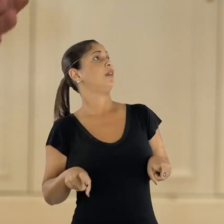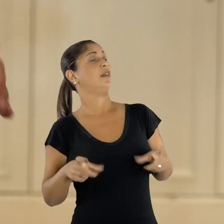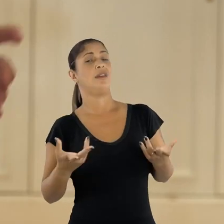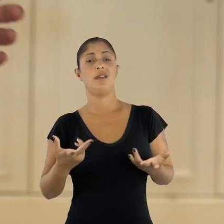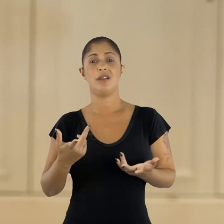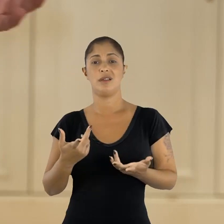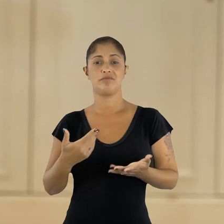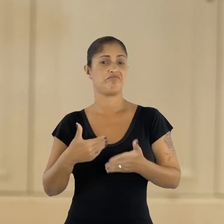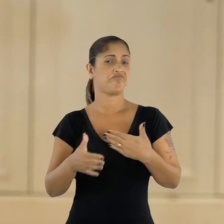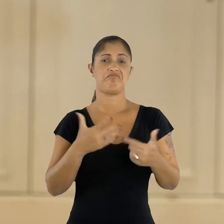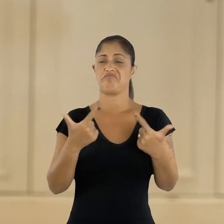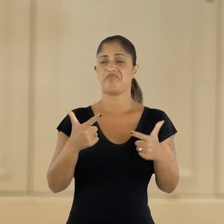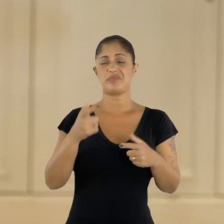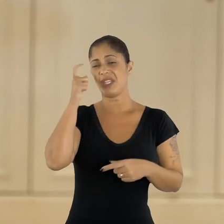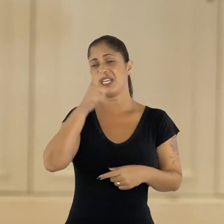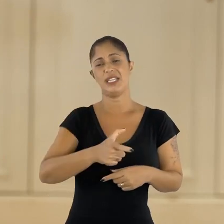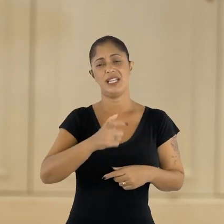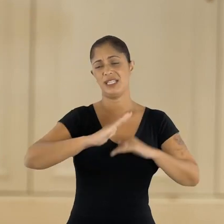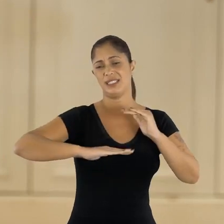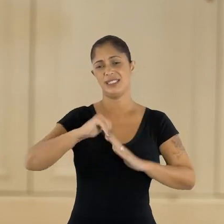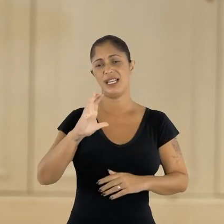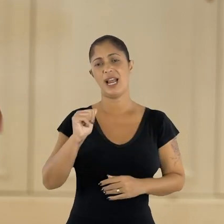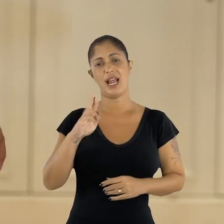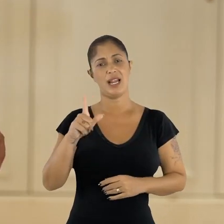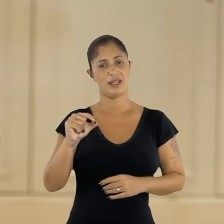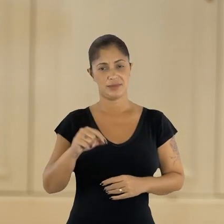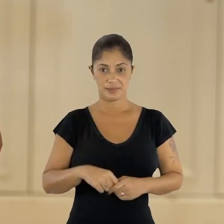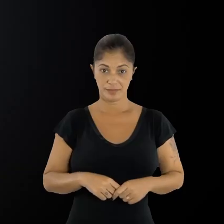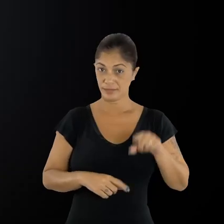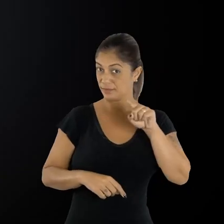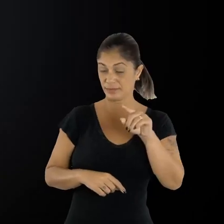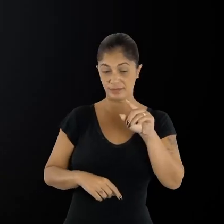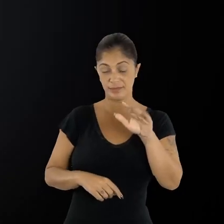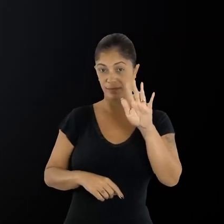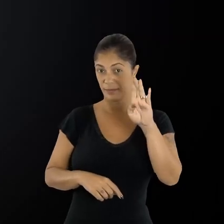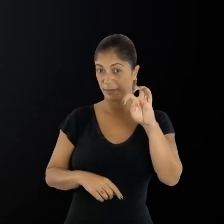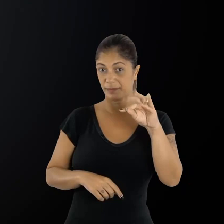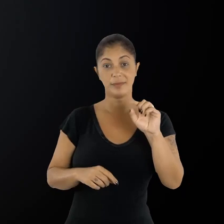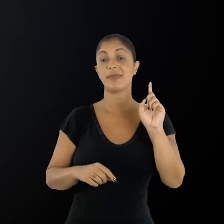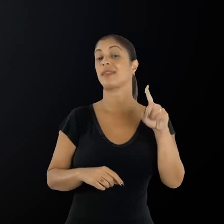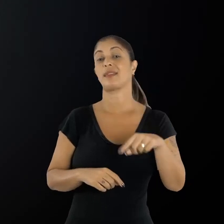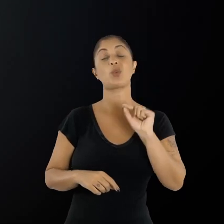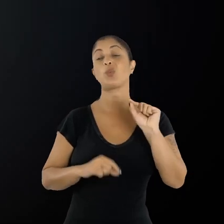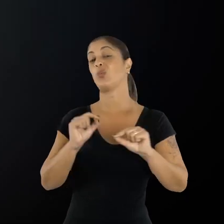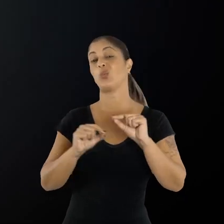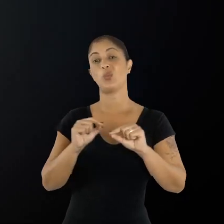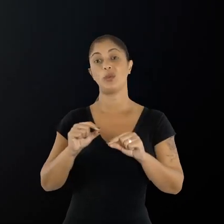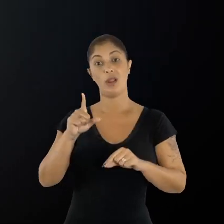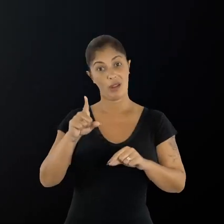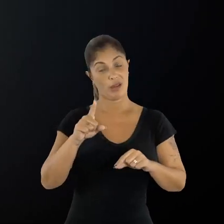lá. Porque ele nunca teve interesse em cargos, né? Dessas coisas de... O que o Beto é? No